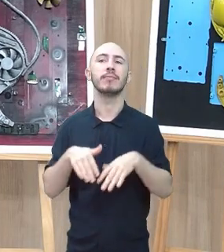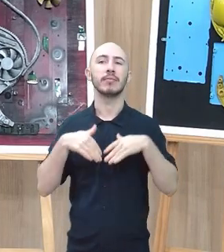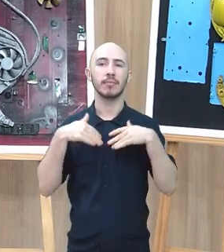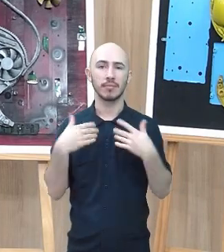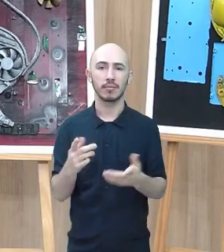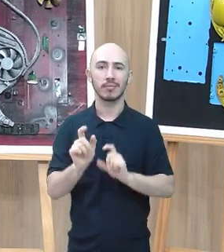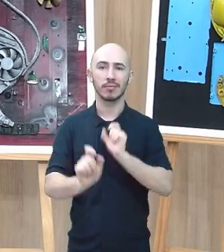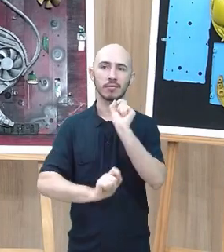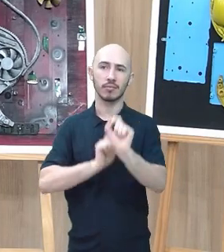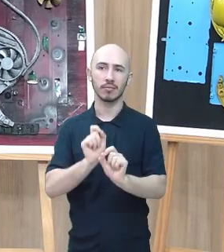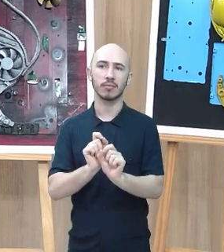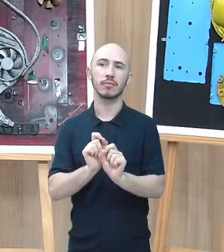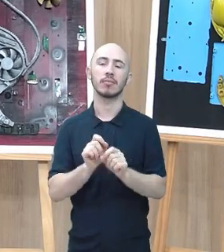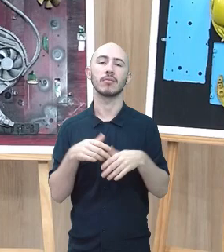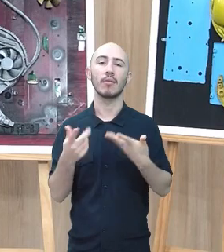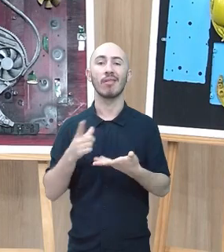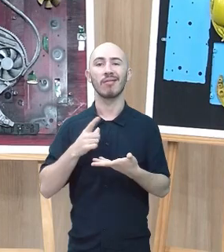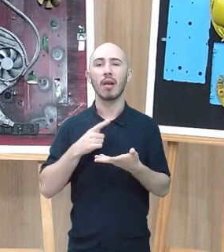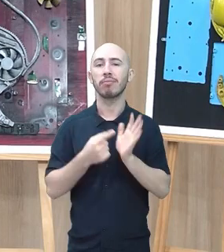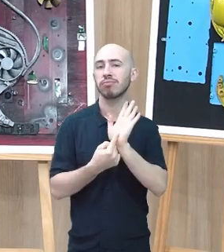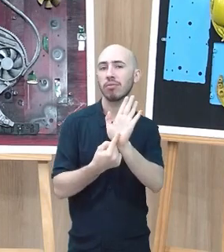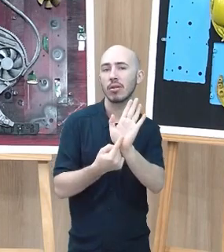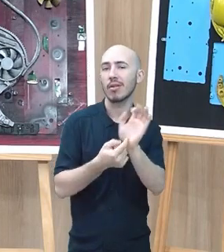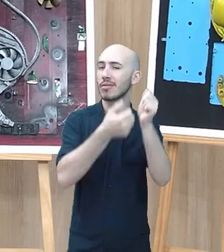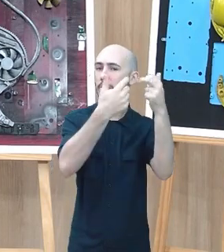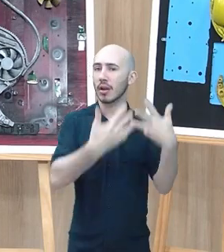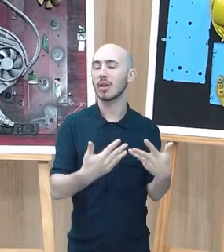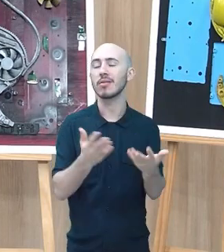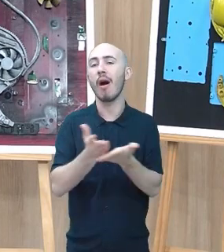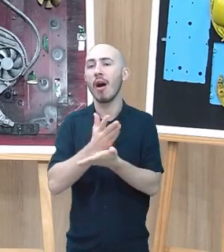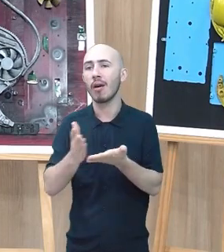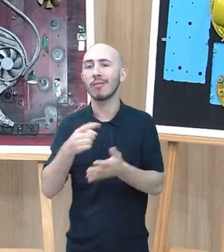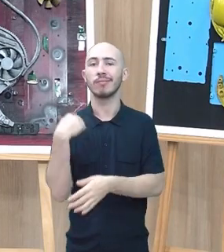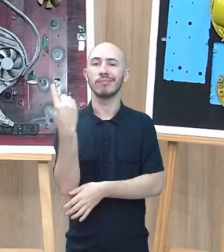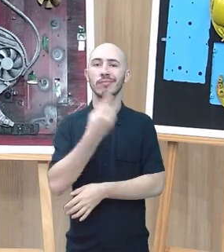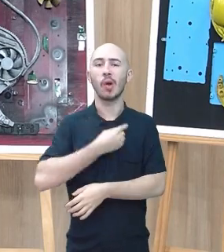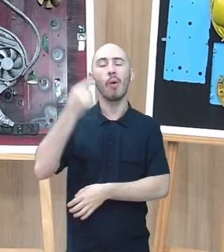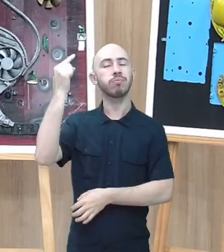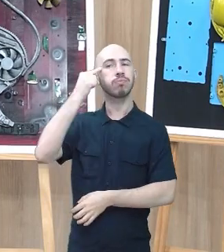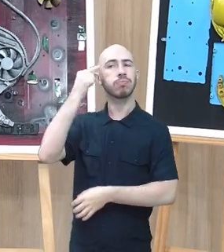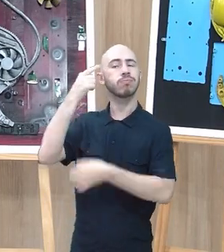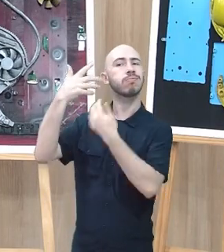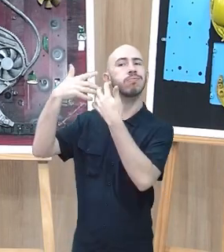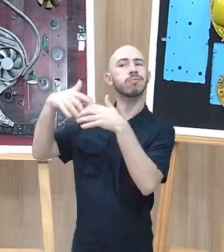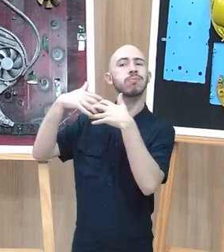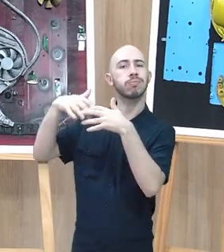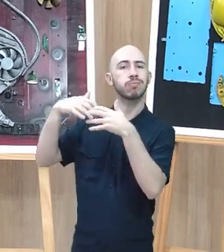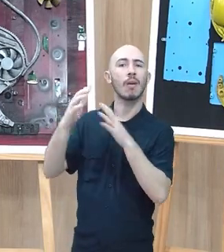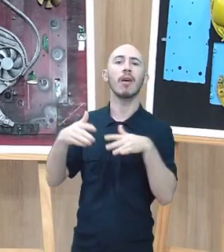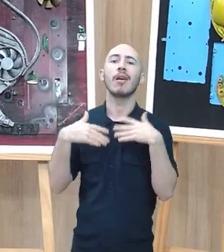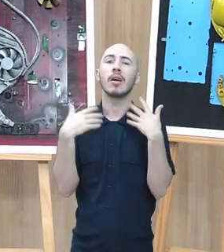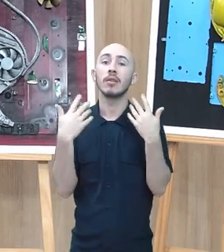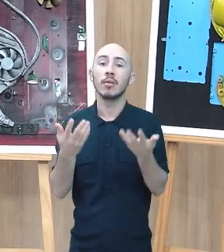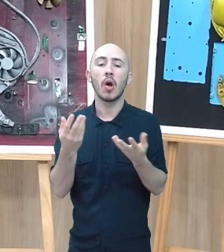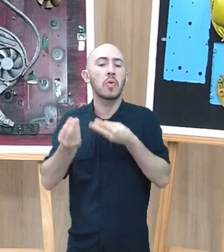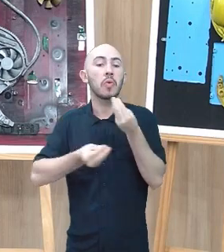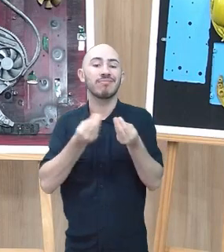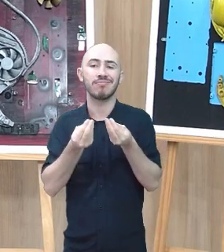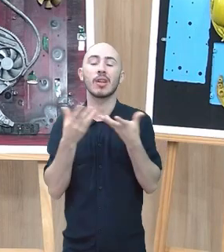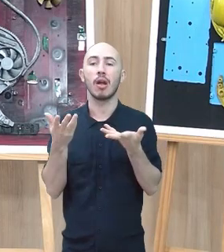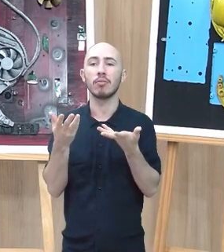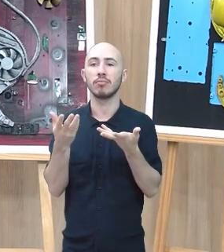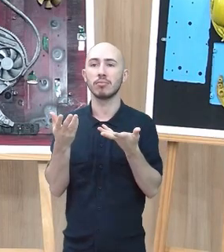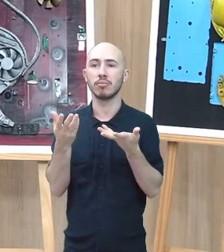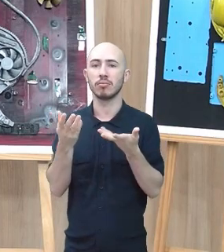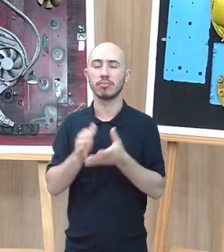Bom, aqui eu vou trazer algumas reflexões, né, para a gente pensar junto dessa quantidade de resíduos que